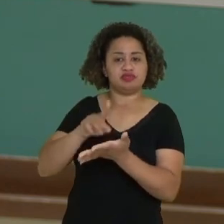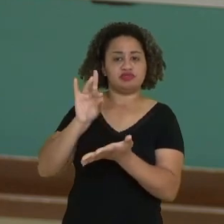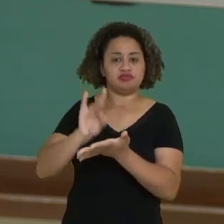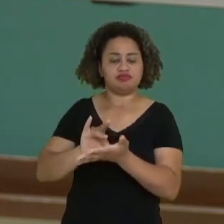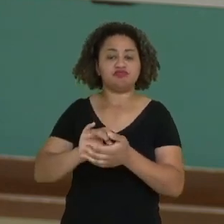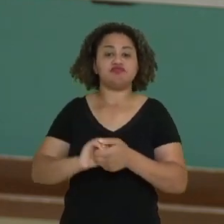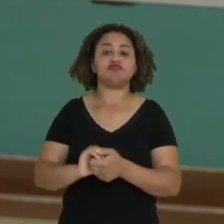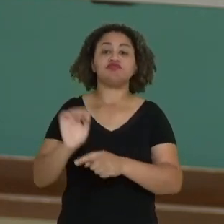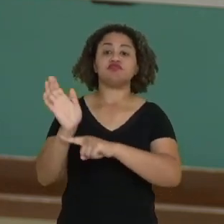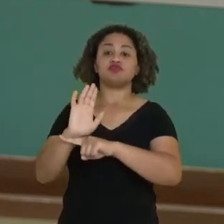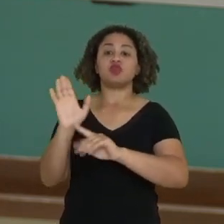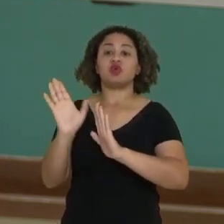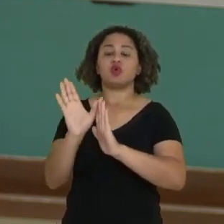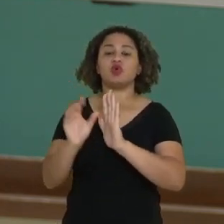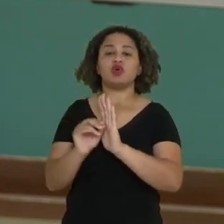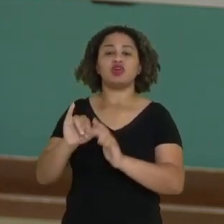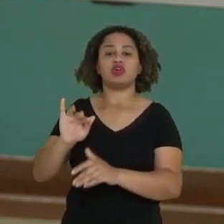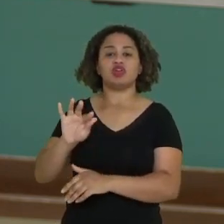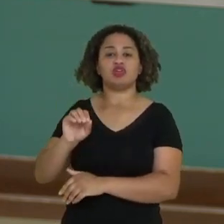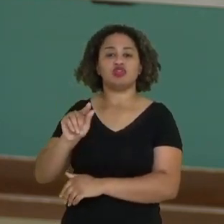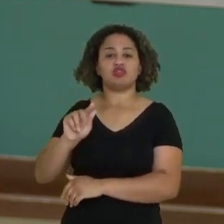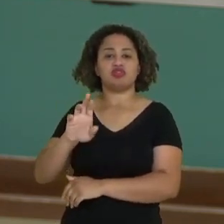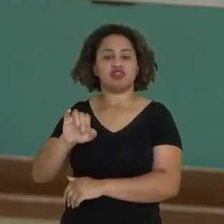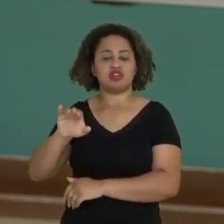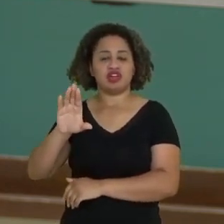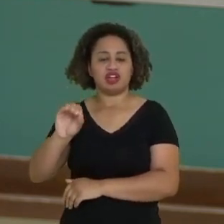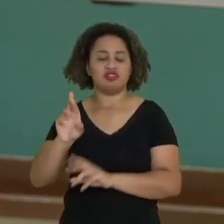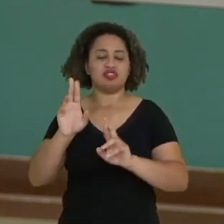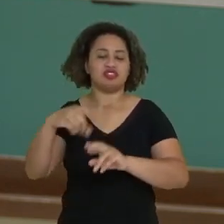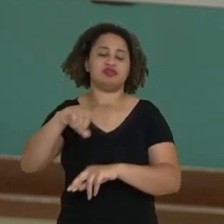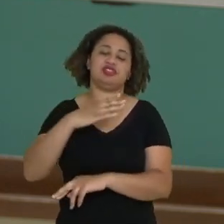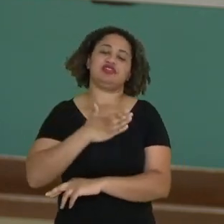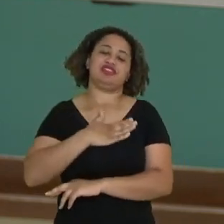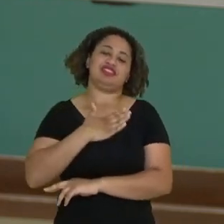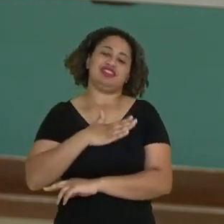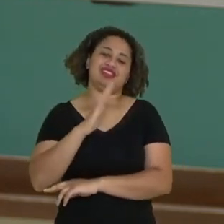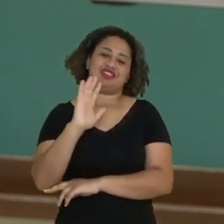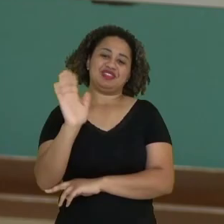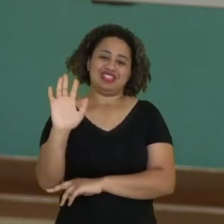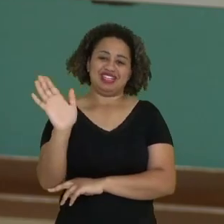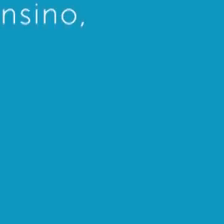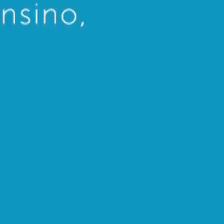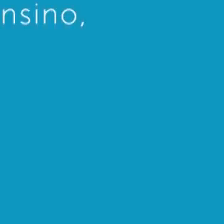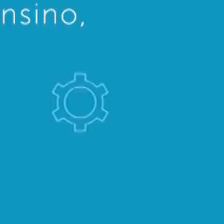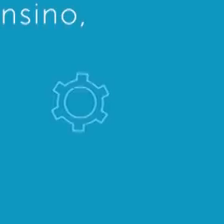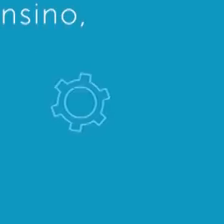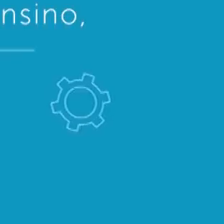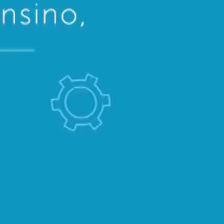Neste vídeo falamos sobre infográfico. Espero que vocês tenham gostado e até breve.